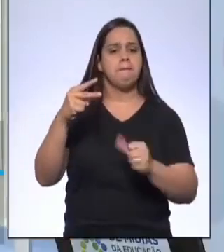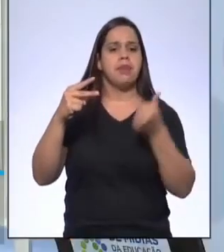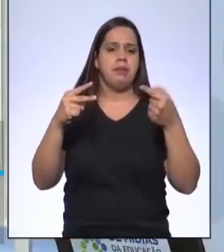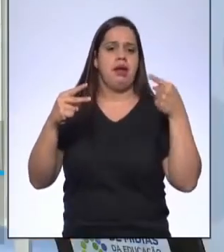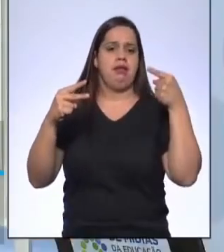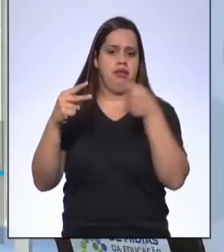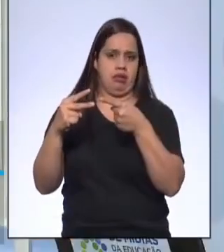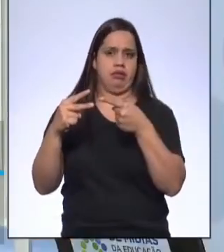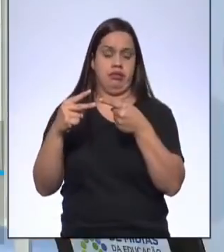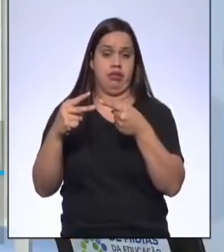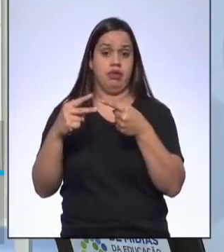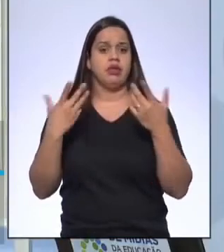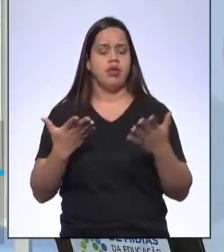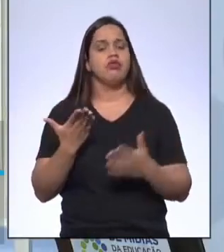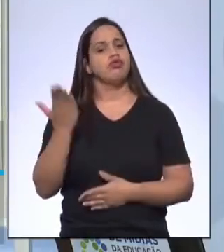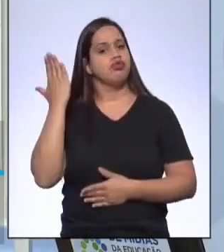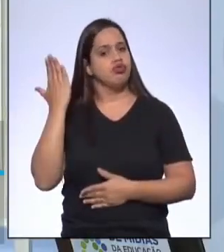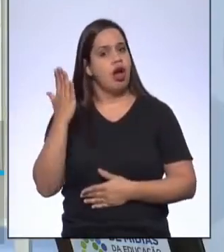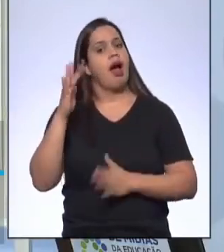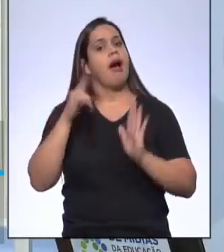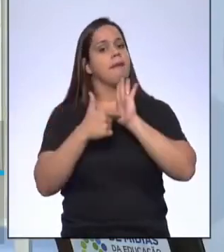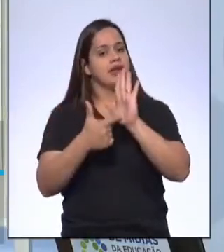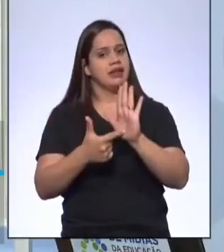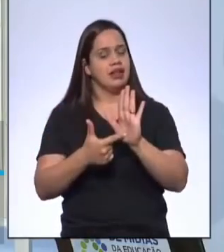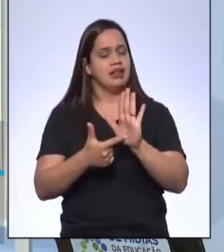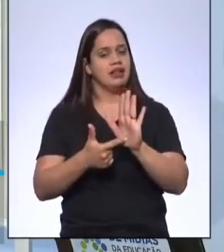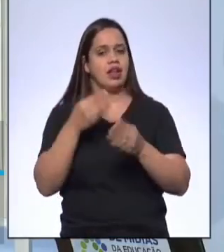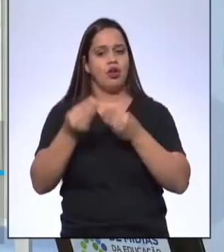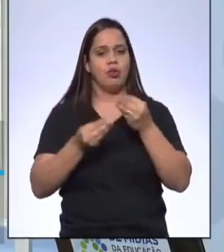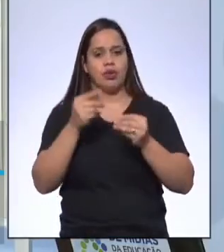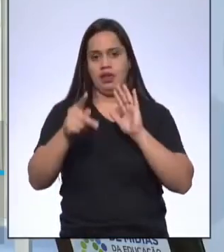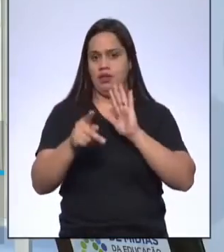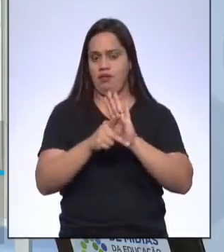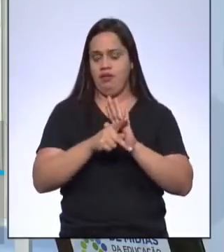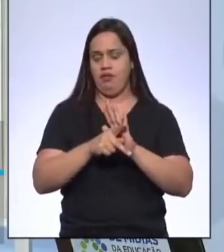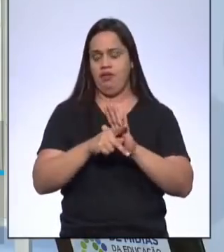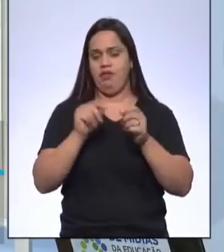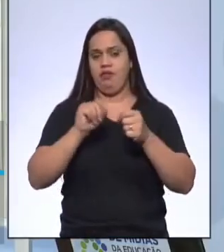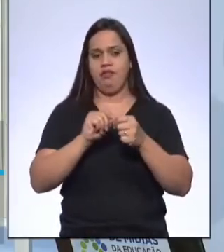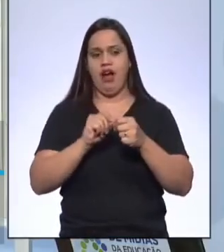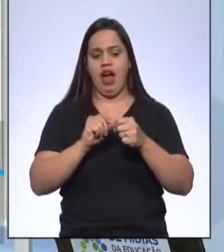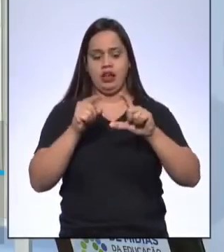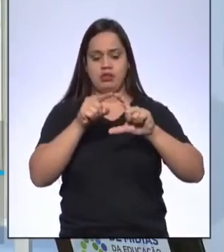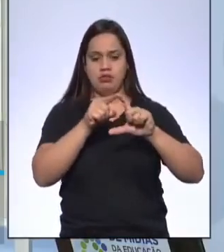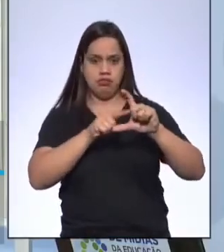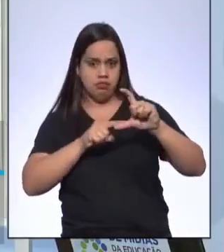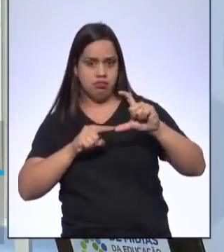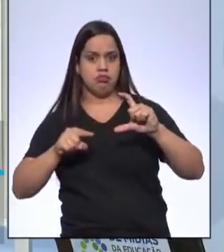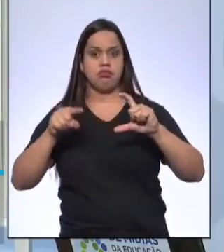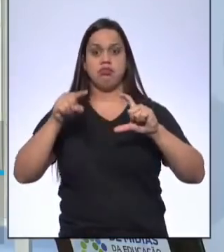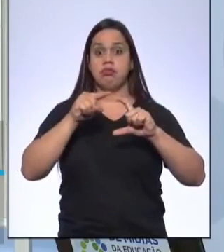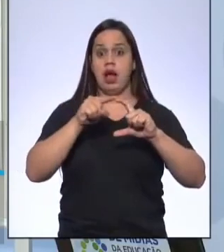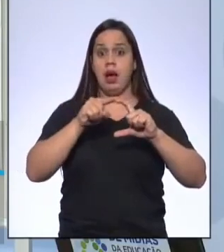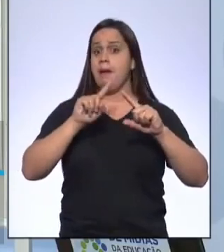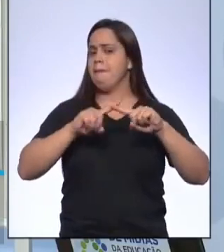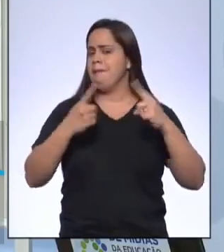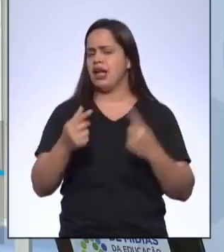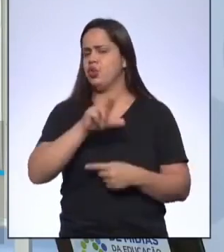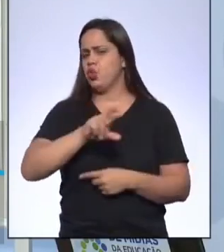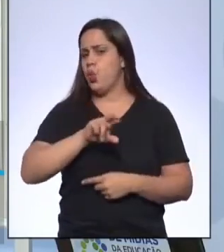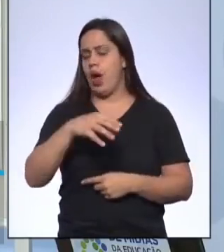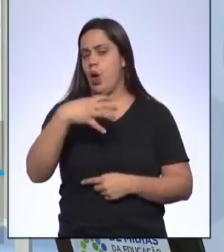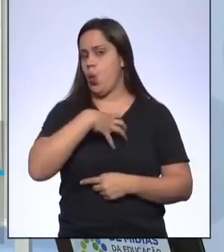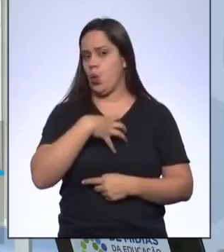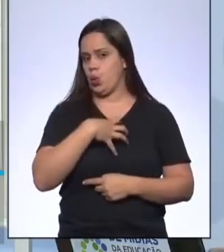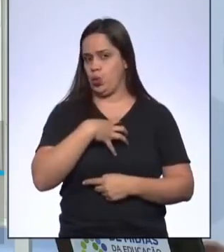essa aí eu apresentei para vocês a forma da coroa, digamos assim, nessa parte circular, mas não é o único jeito de você